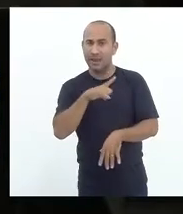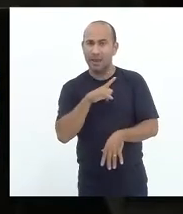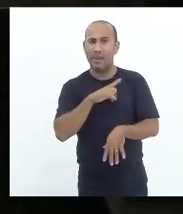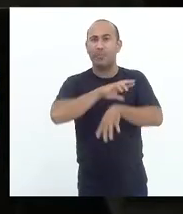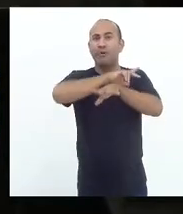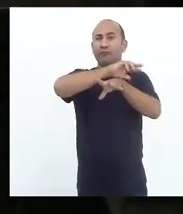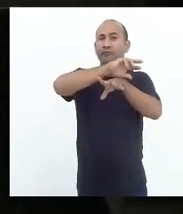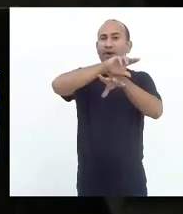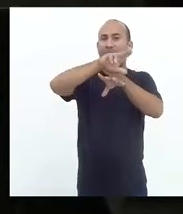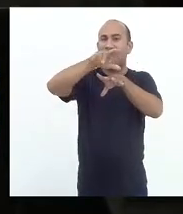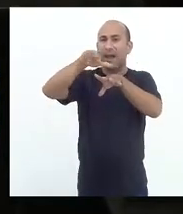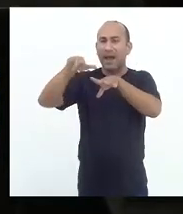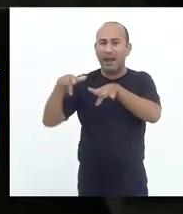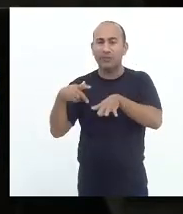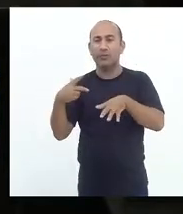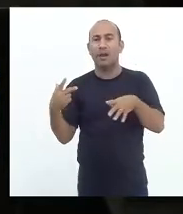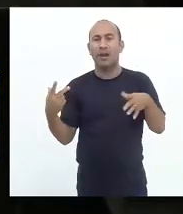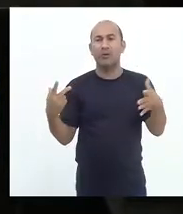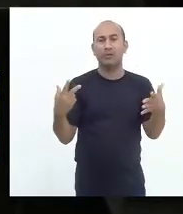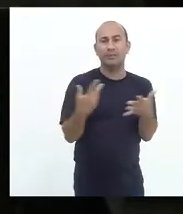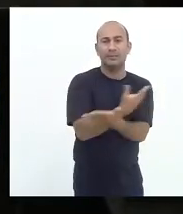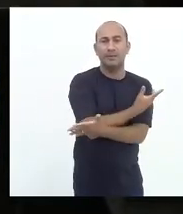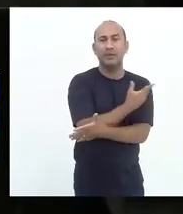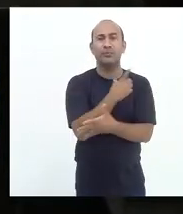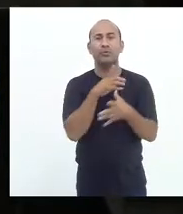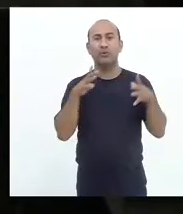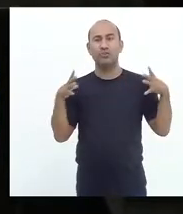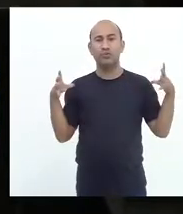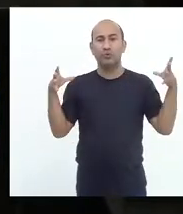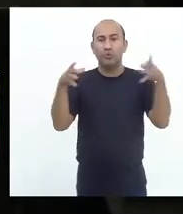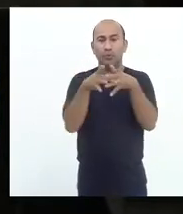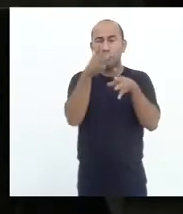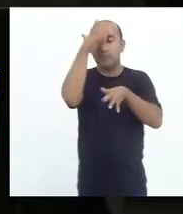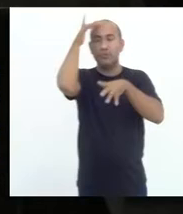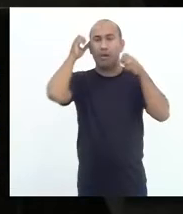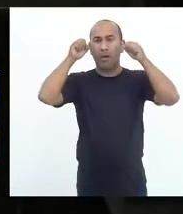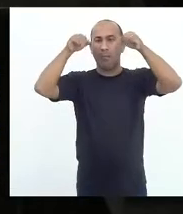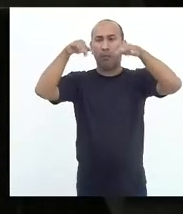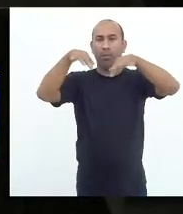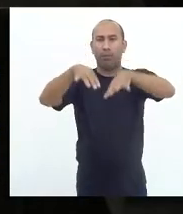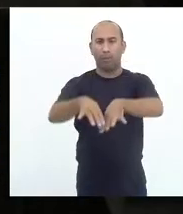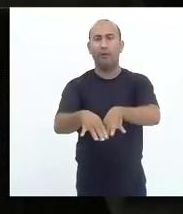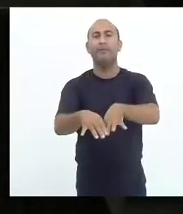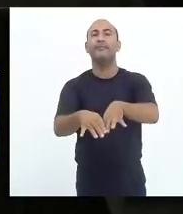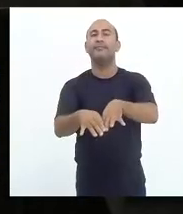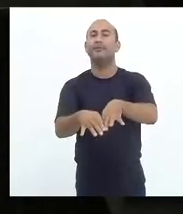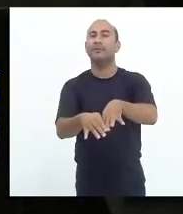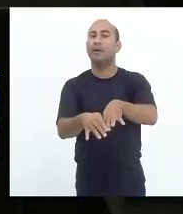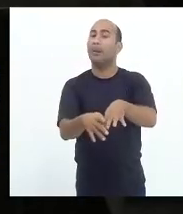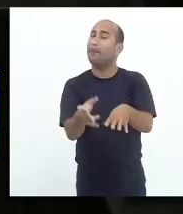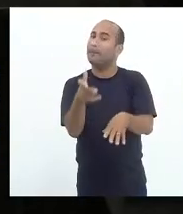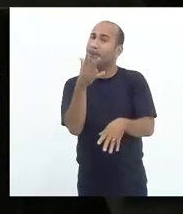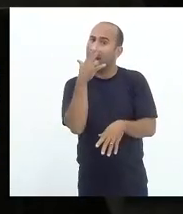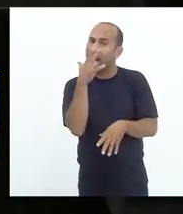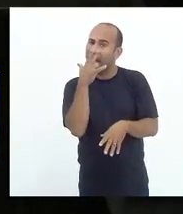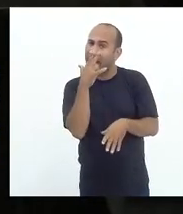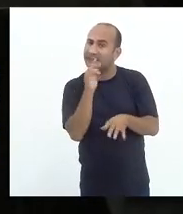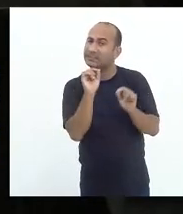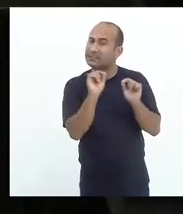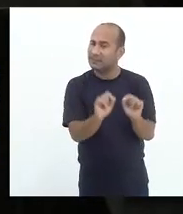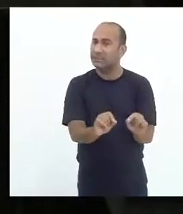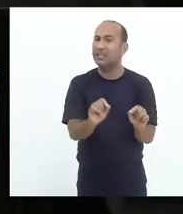vários focos cotidianos de aglomeração que as pessoas enfrentam, Então, me parece